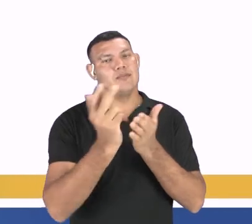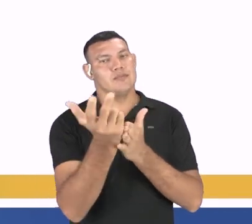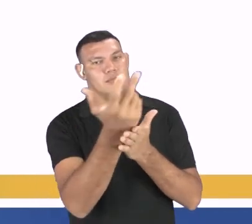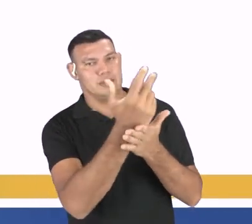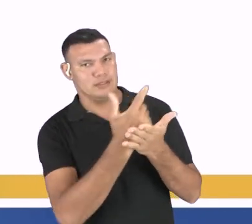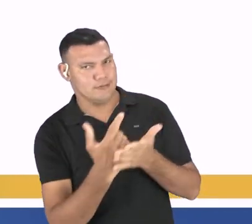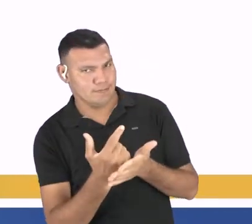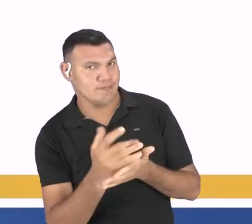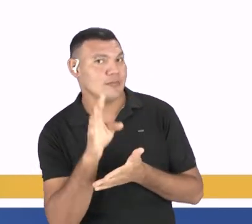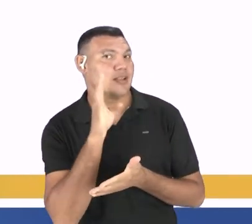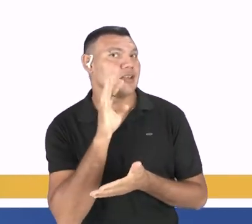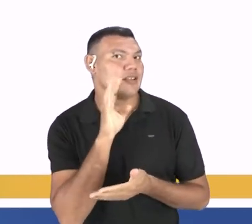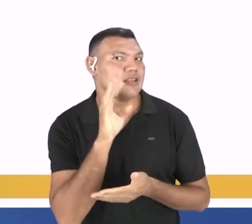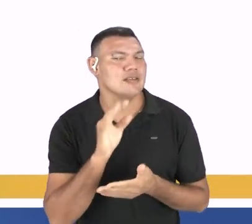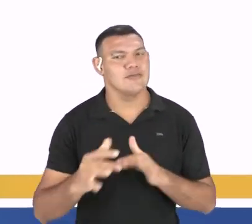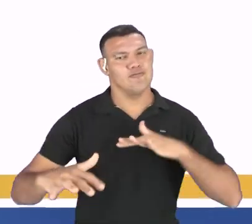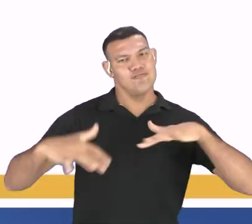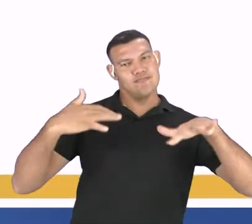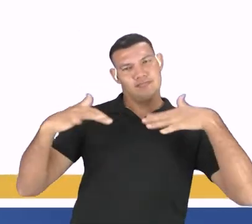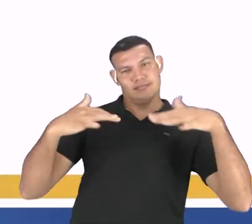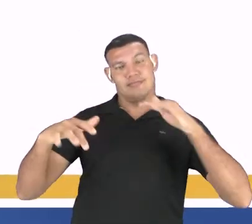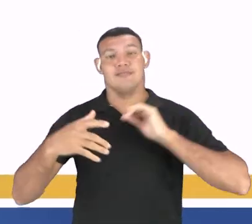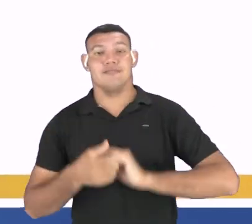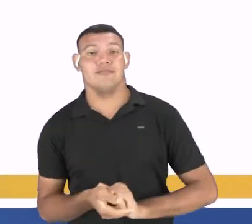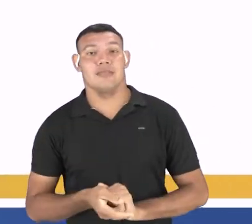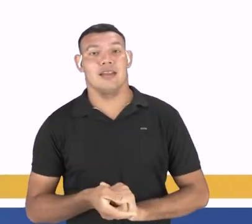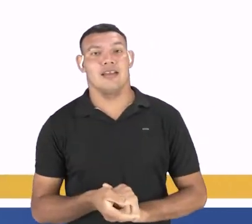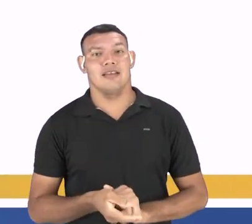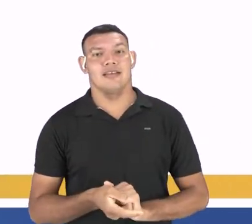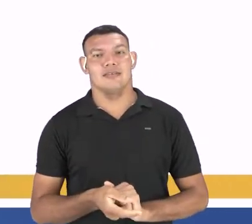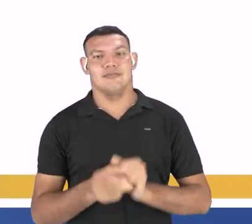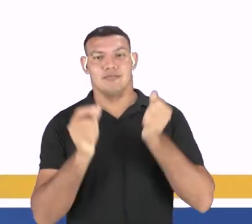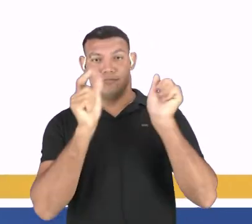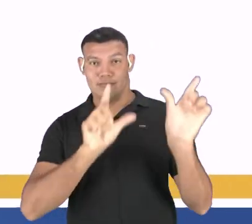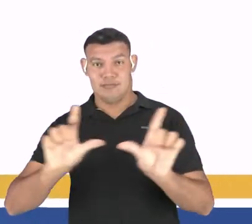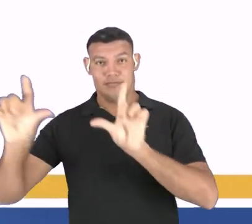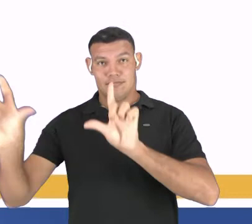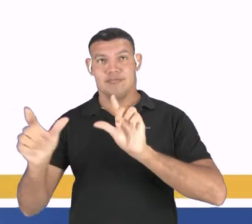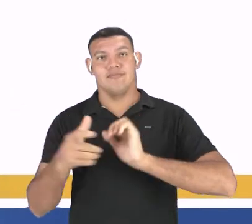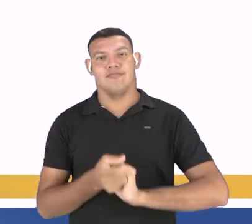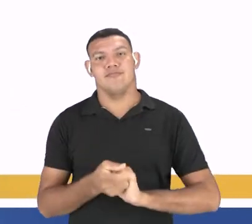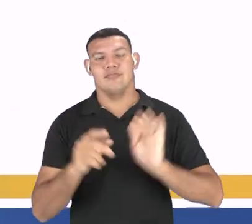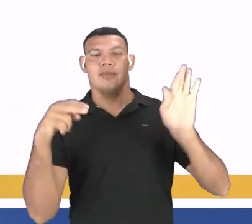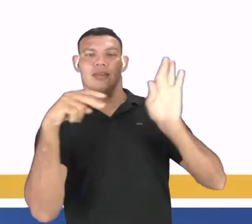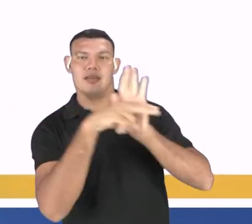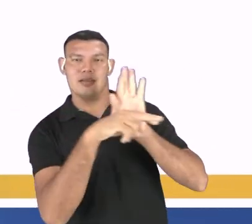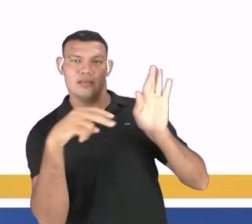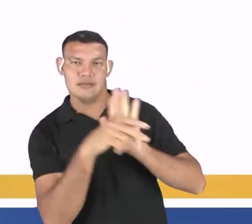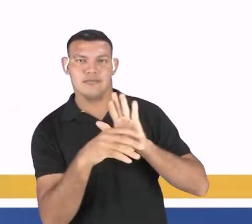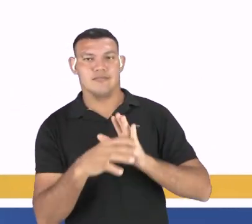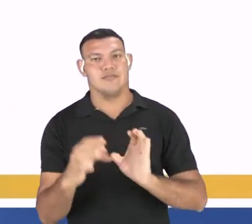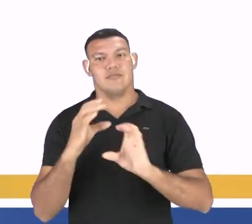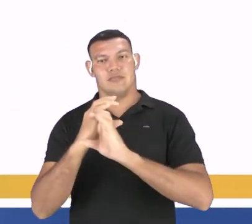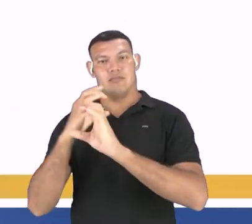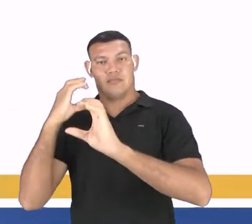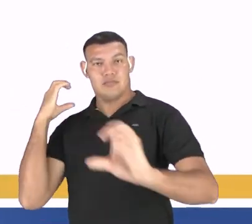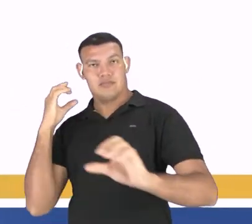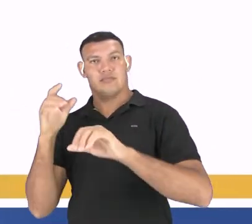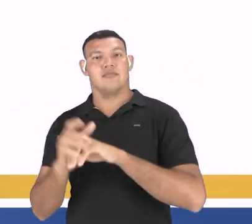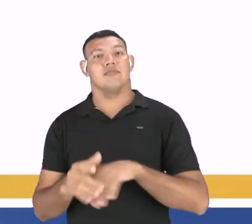legal né a mais dinâmico olha ali temos a Biologia temos a engenharia